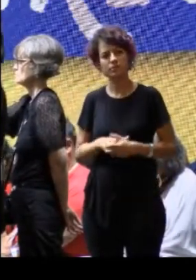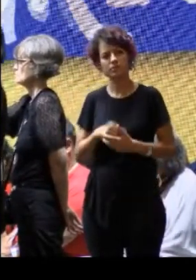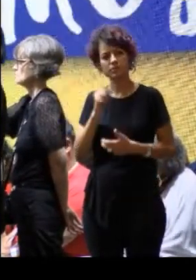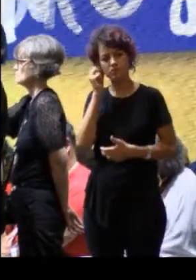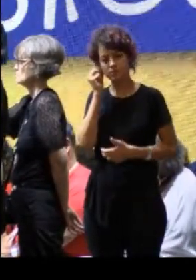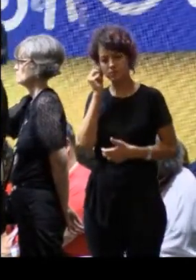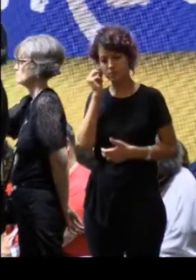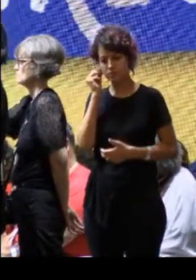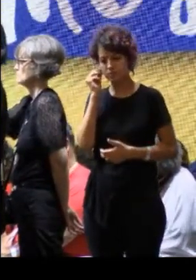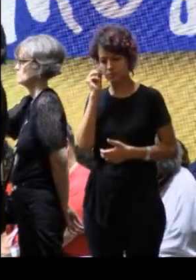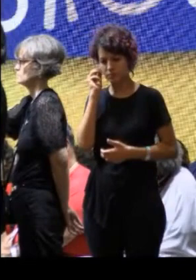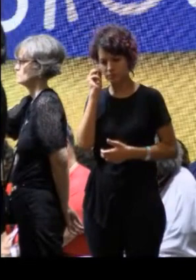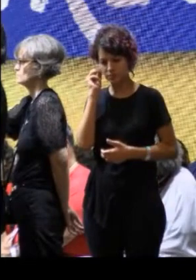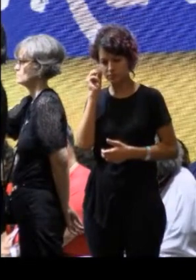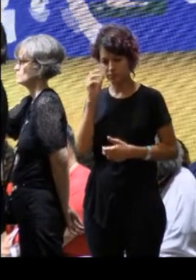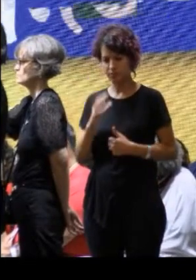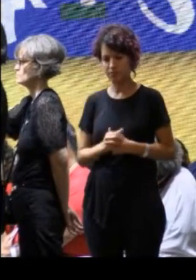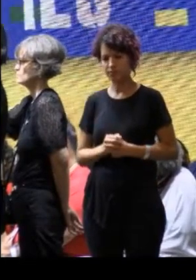Existe um partido